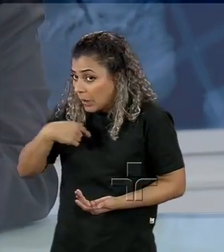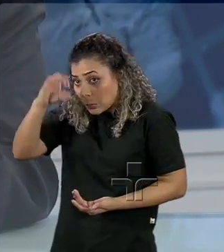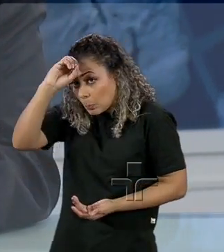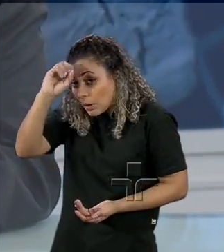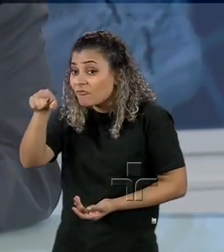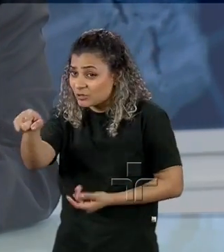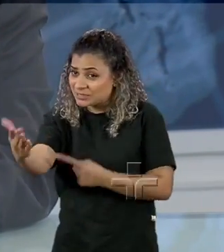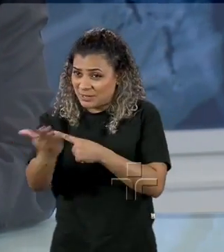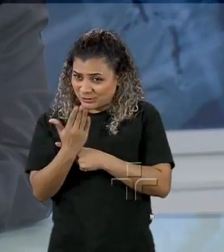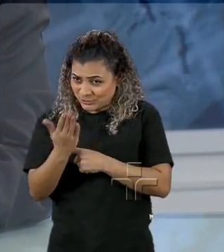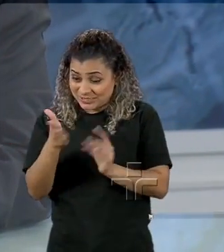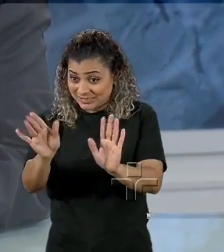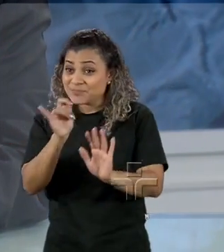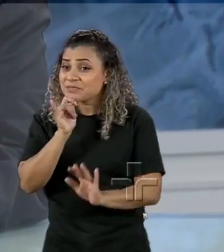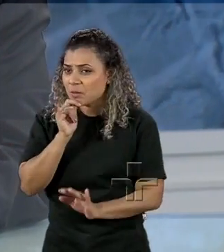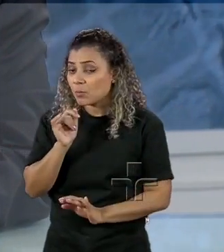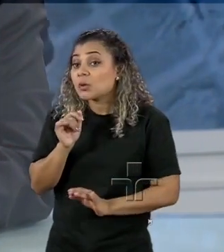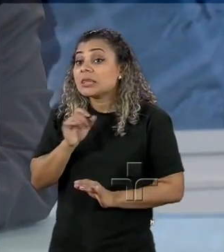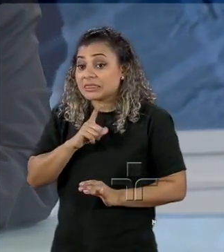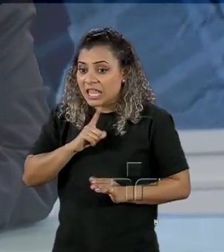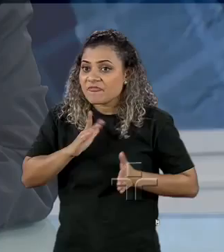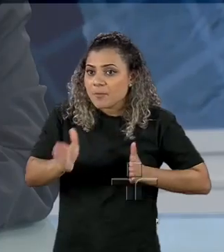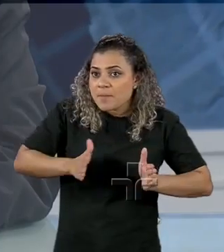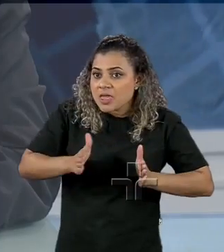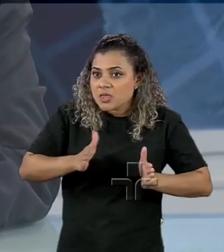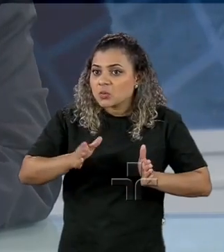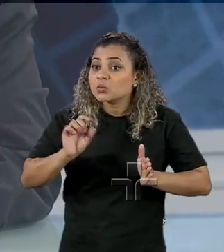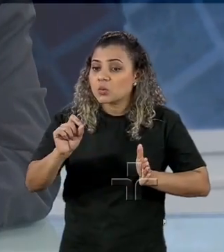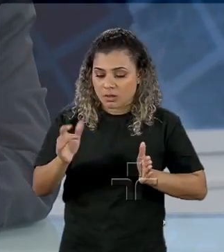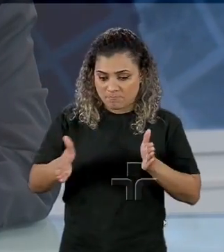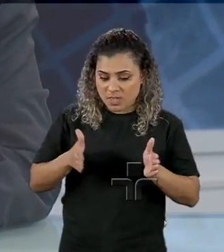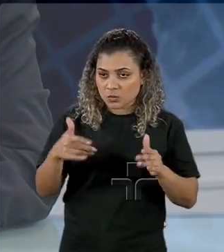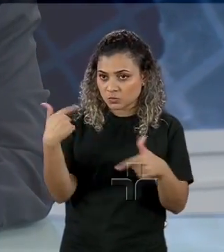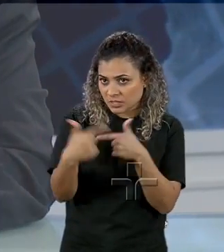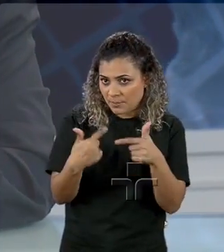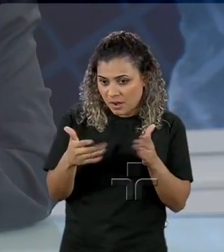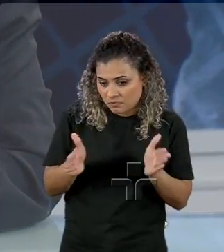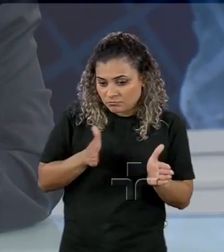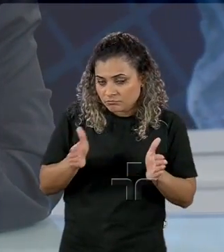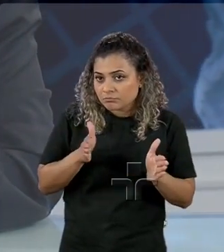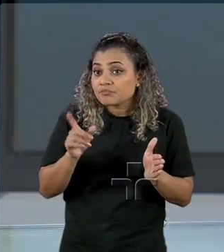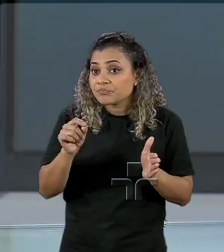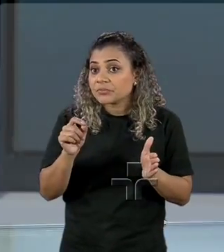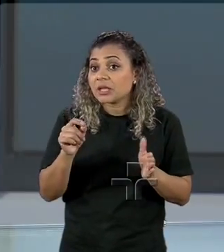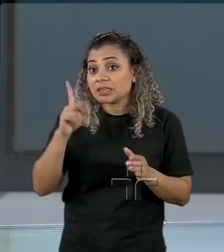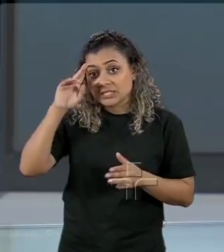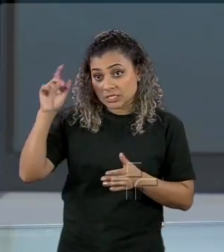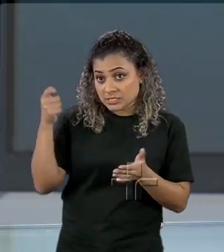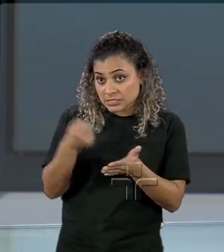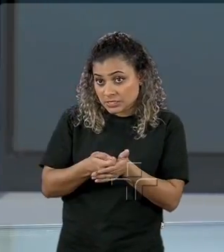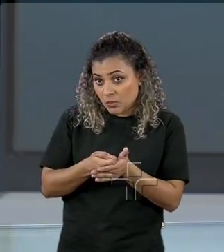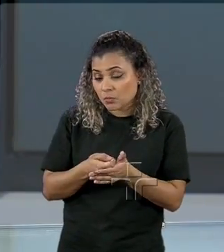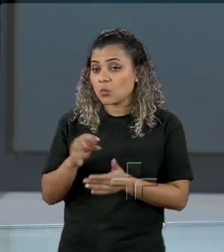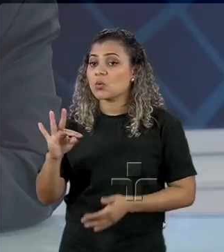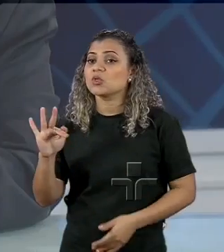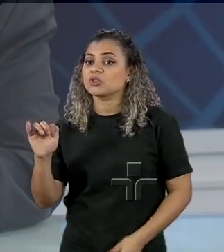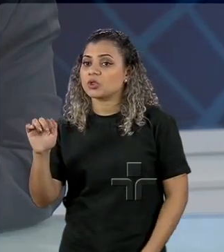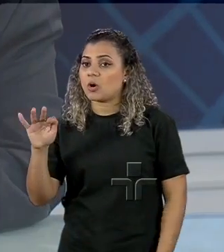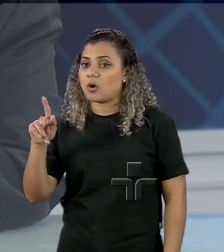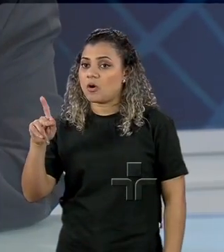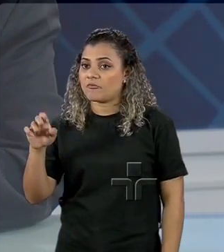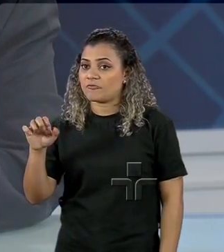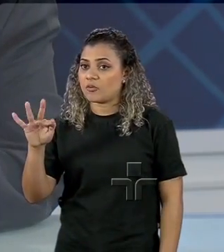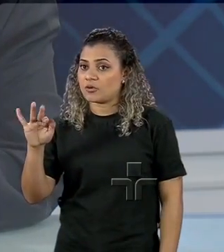ajudar. Feito isso num caráter liminar, ele disse até que era de ofício, né, o ministro Toffoli, isso significa que a